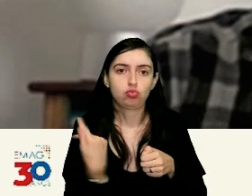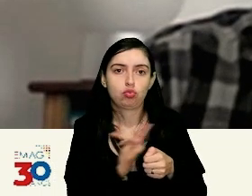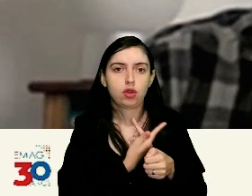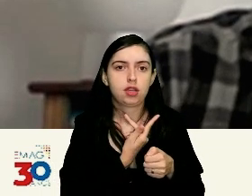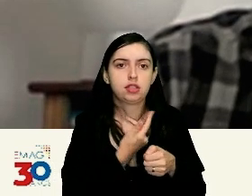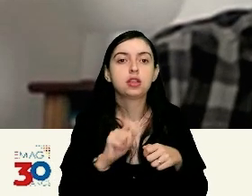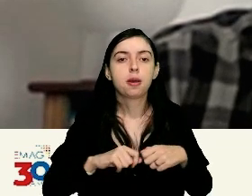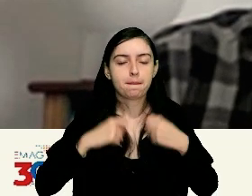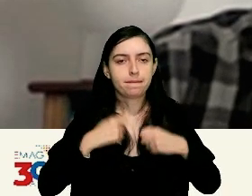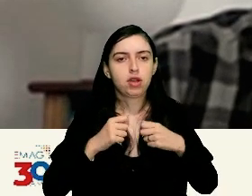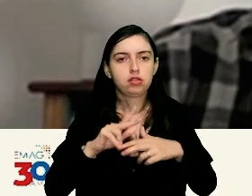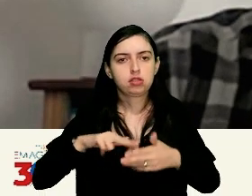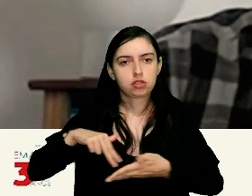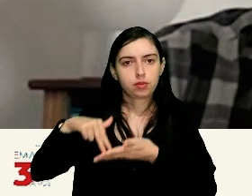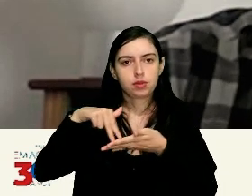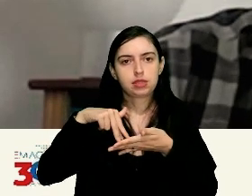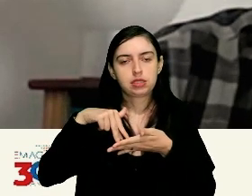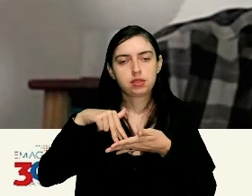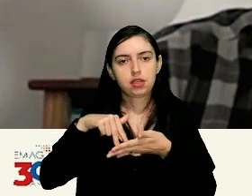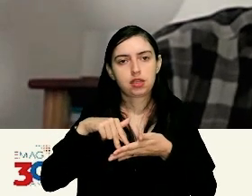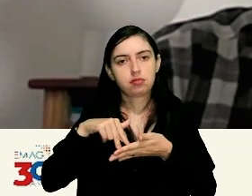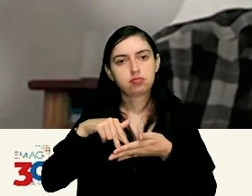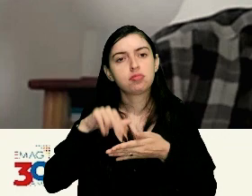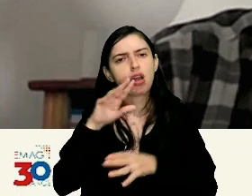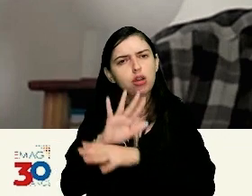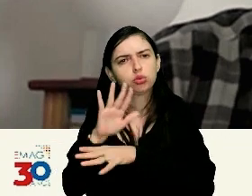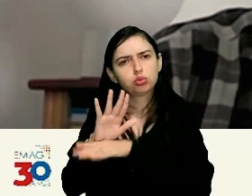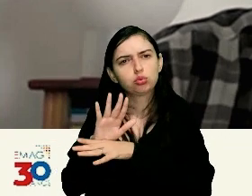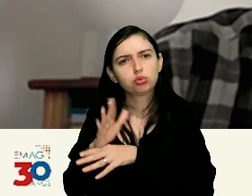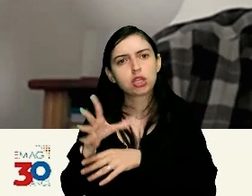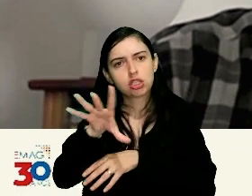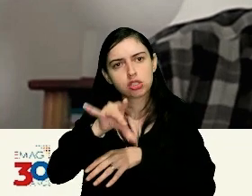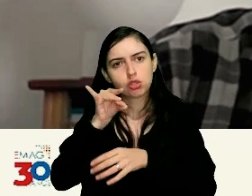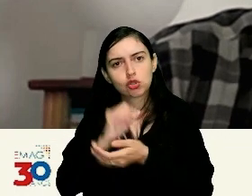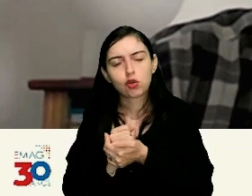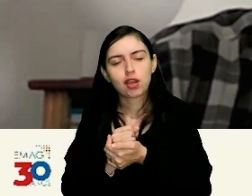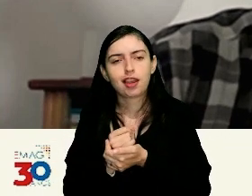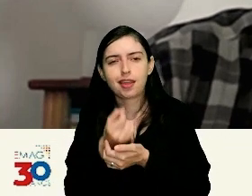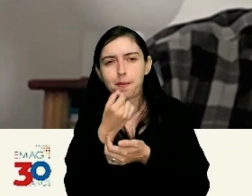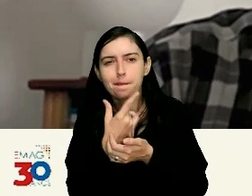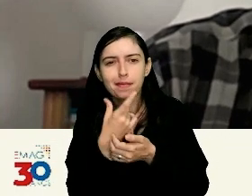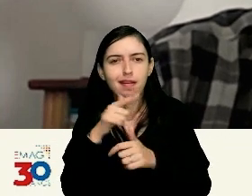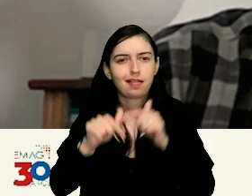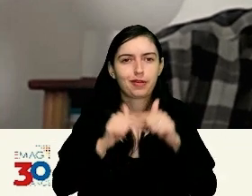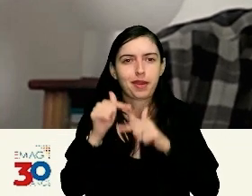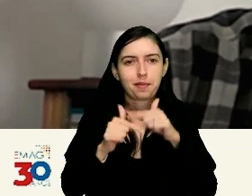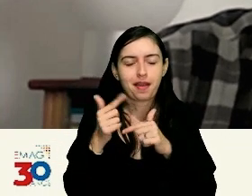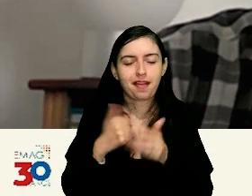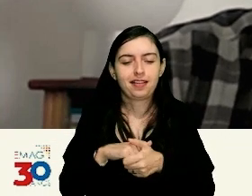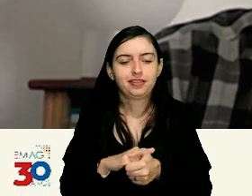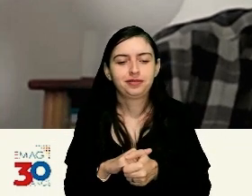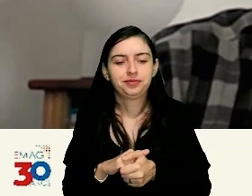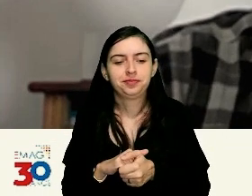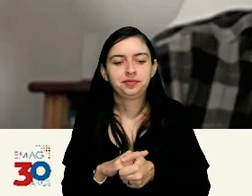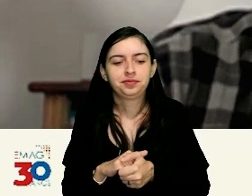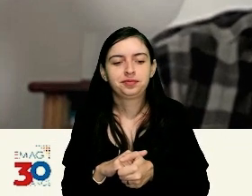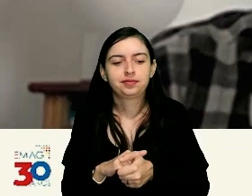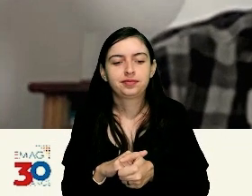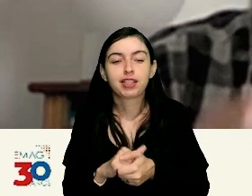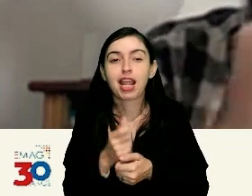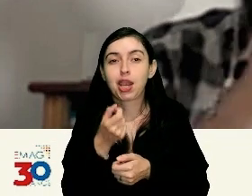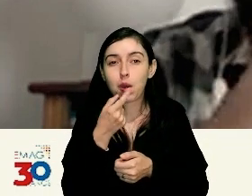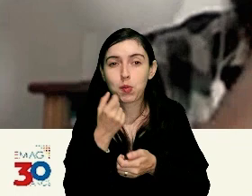posicionar e ajuda a gente a escolher a pílula do trabalho, porque tomar a pílula, né,